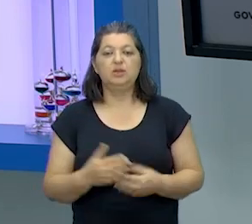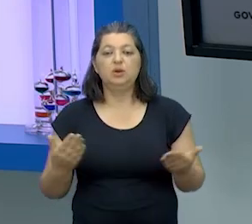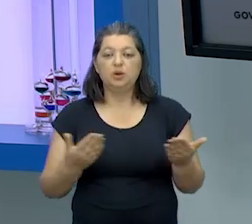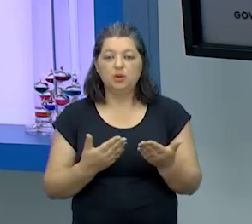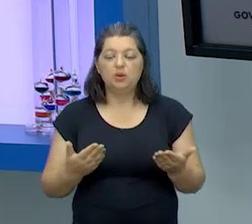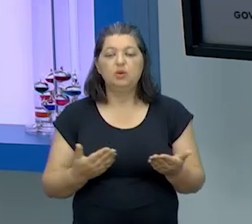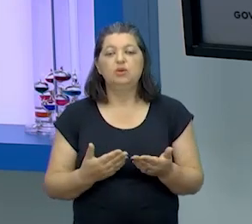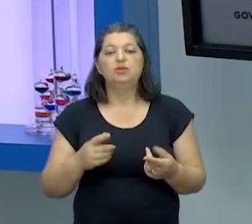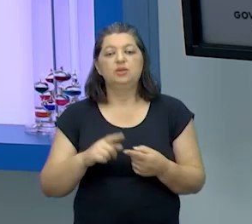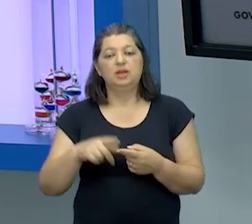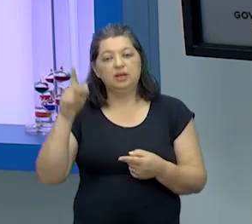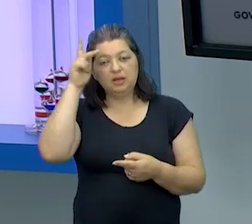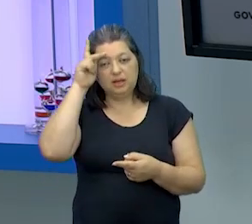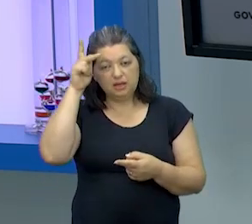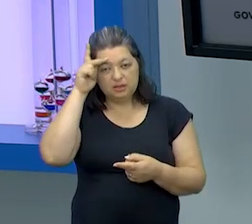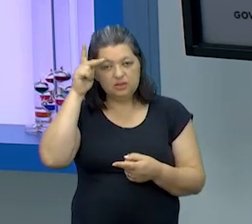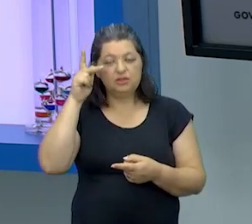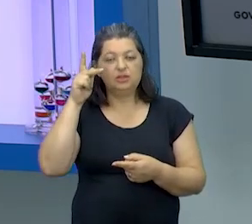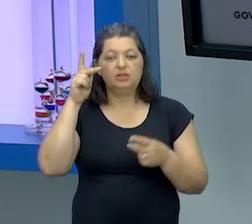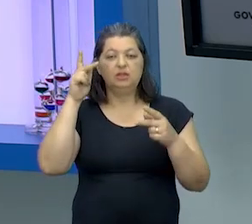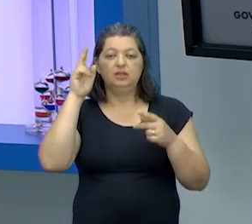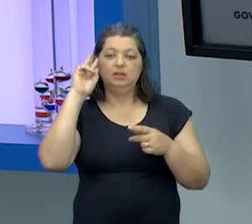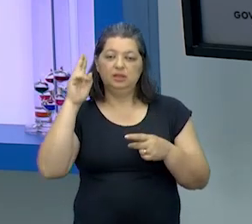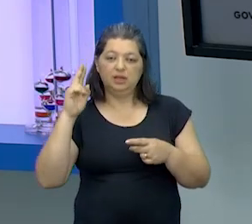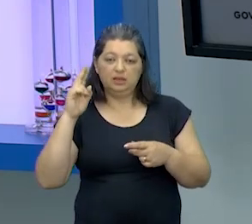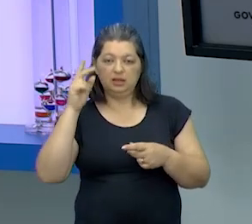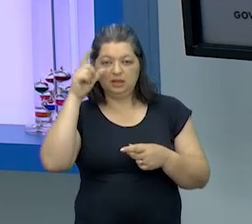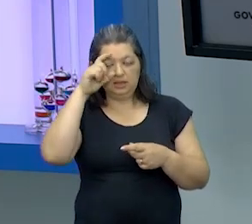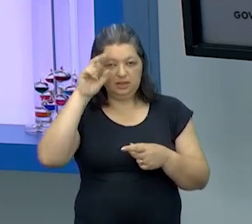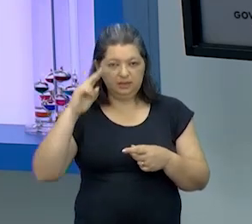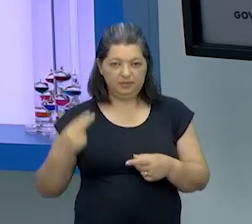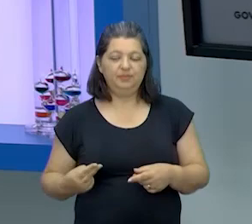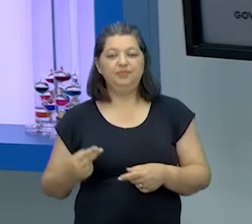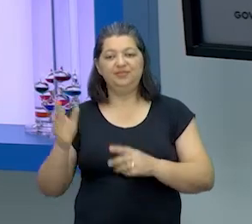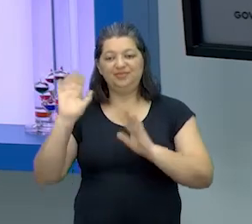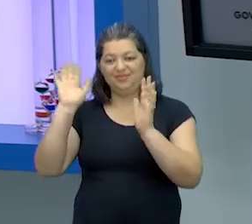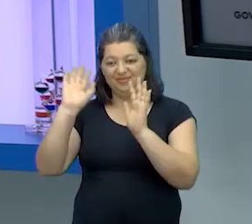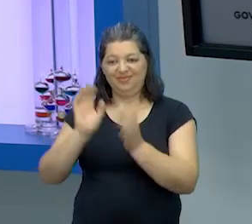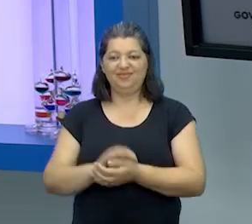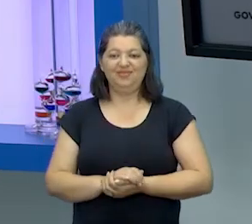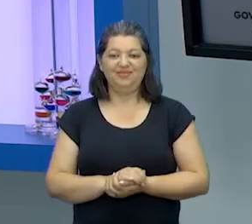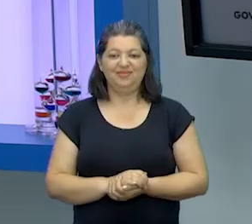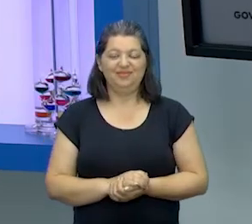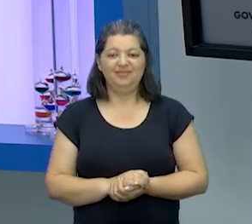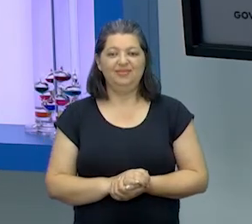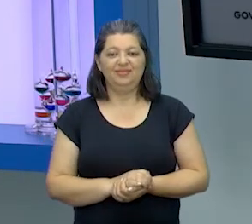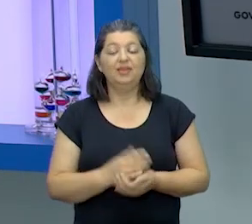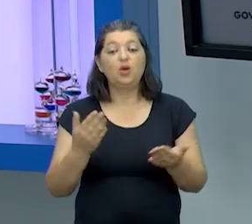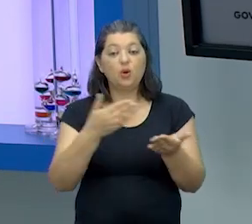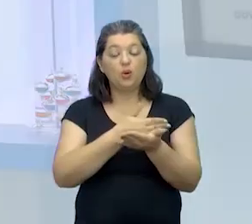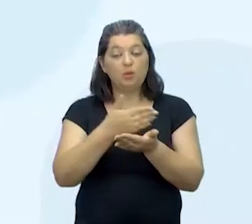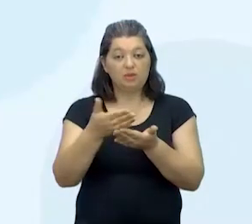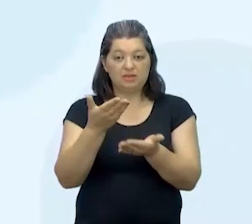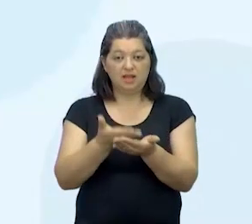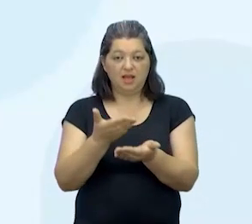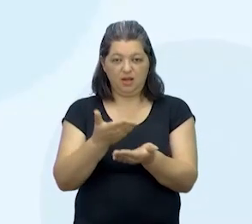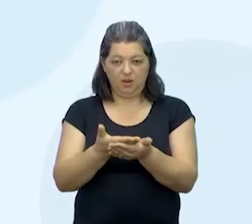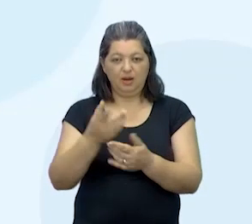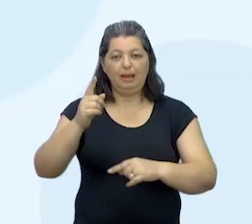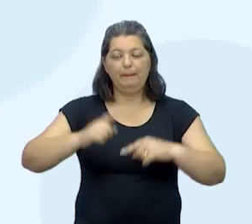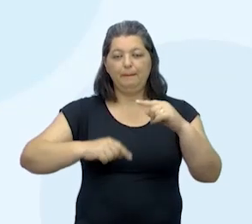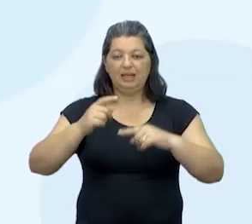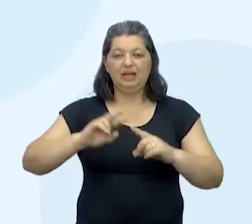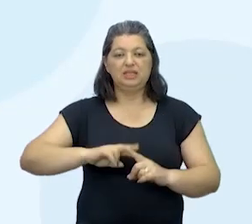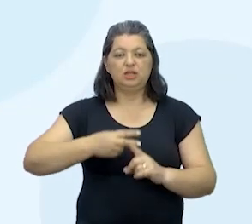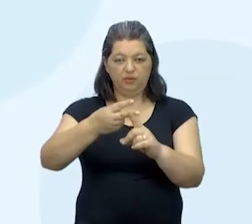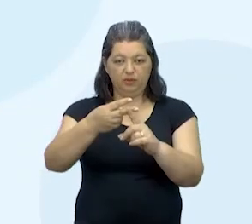gente vai contar com a Kátia e com a Natália. Olá! Vamos dar início aí à nossa aula Materiais